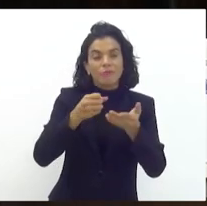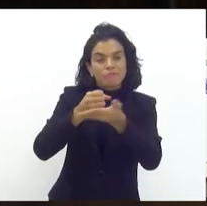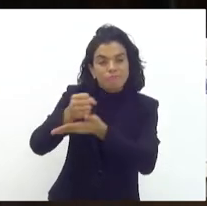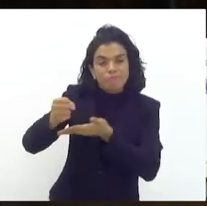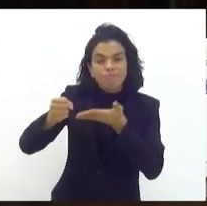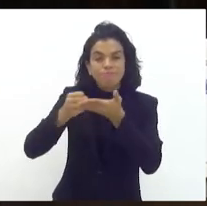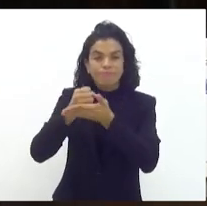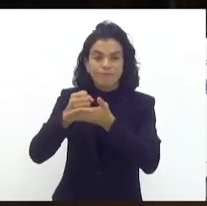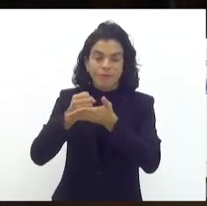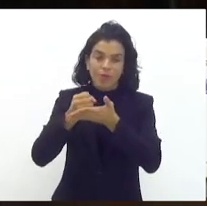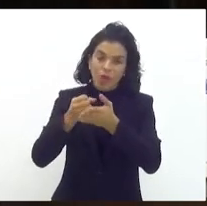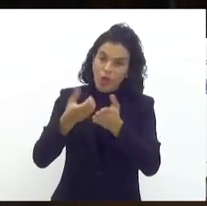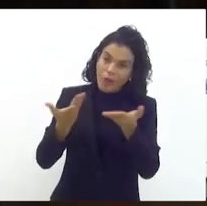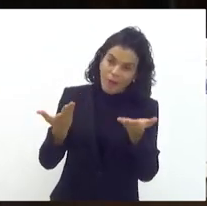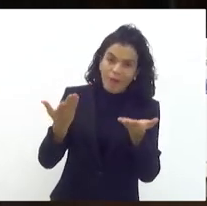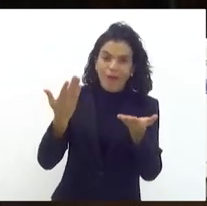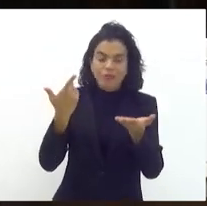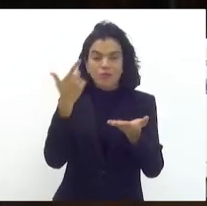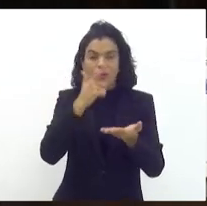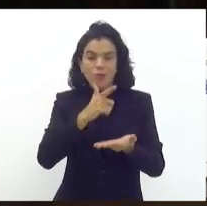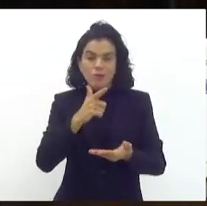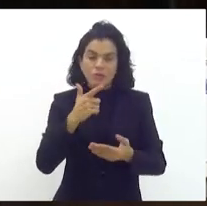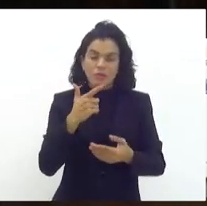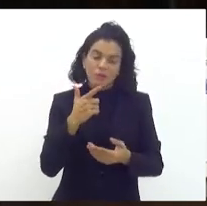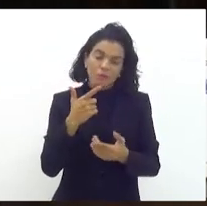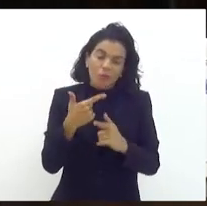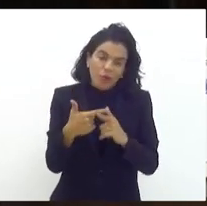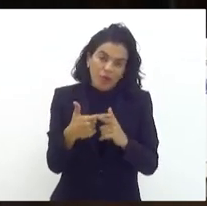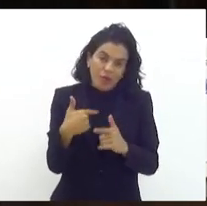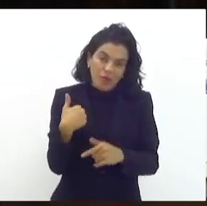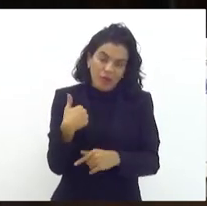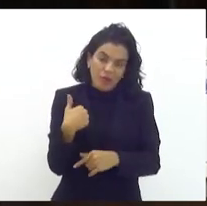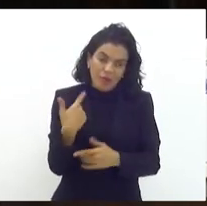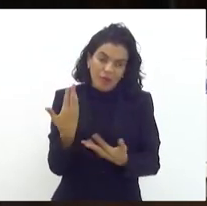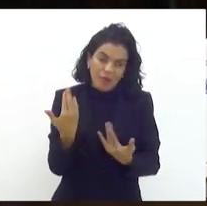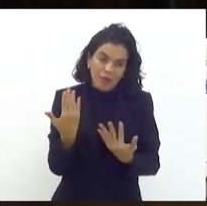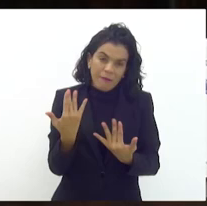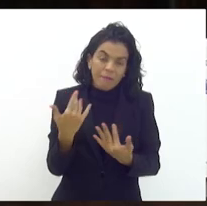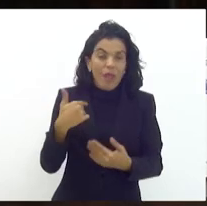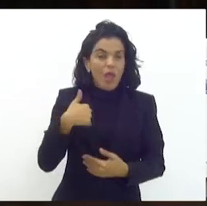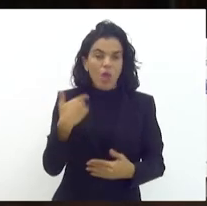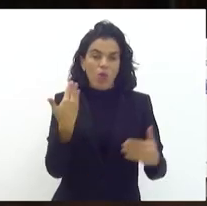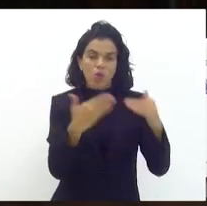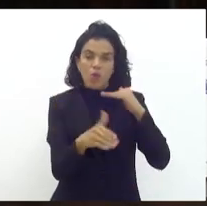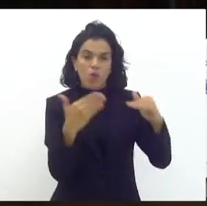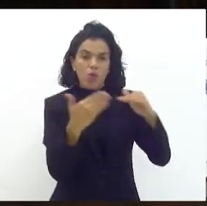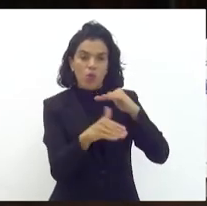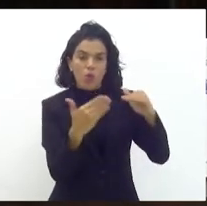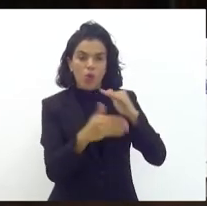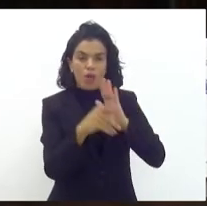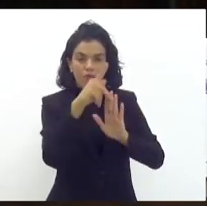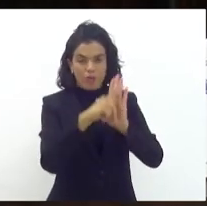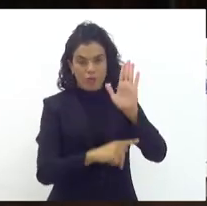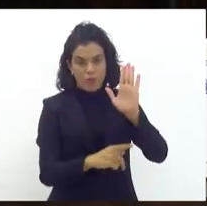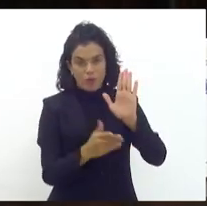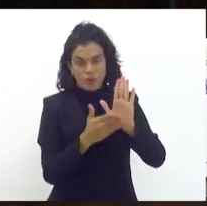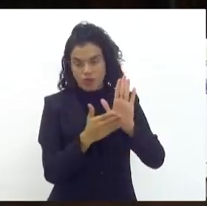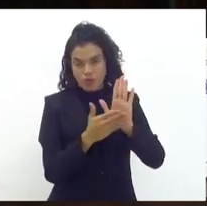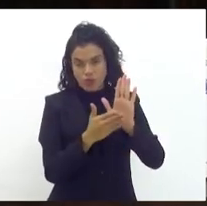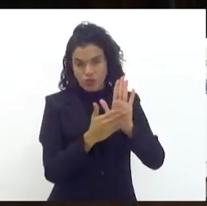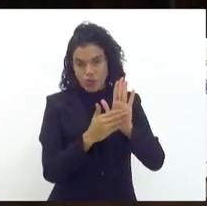inicialmente Embora eu tivesse muita divergência do projeto inicial do